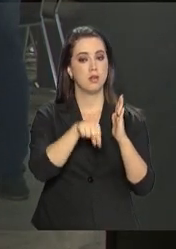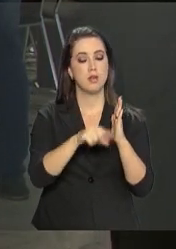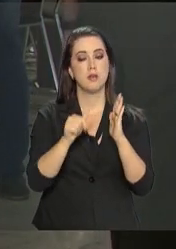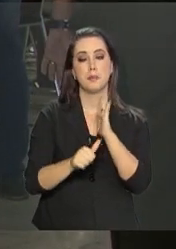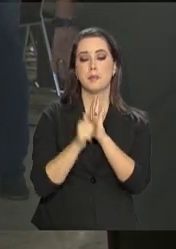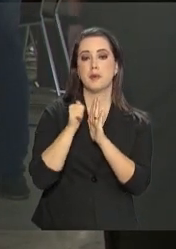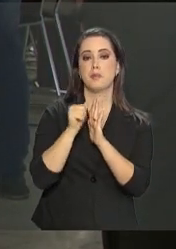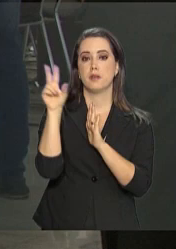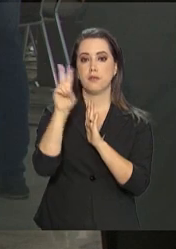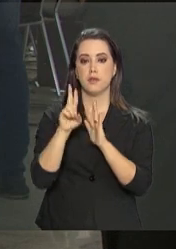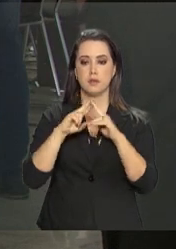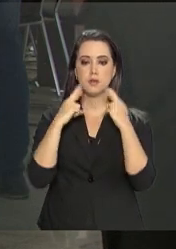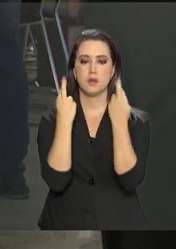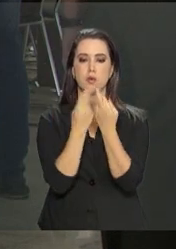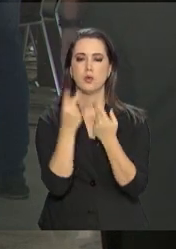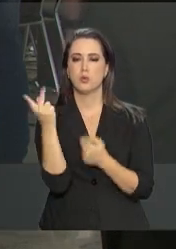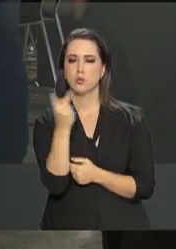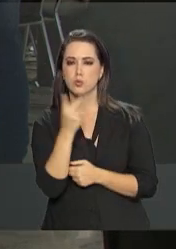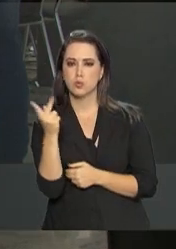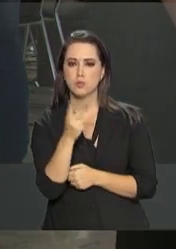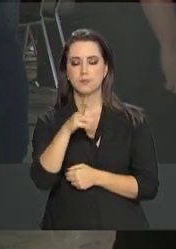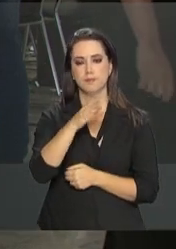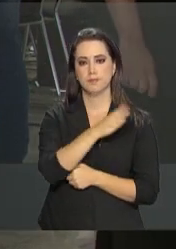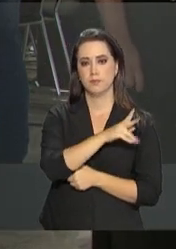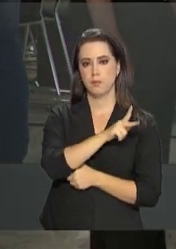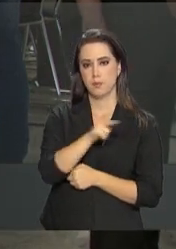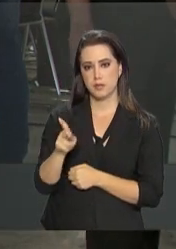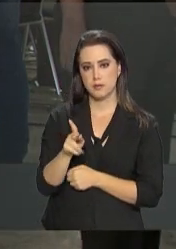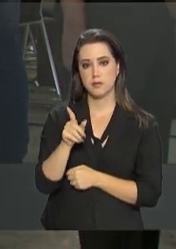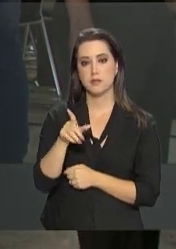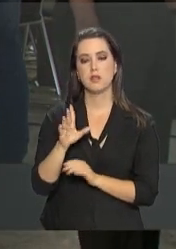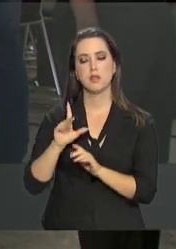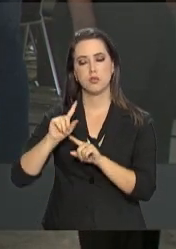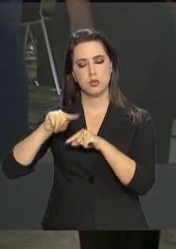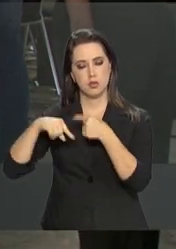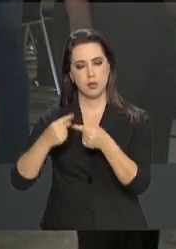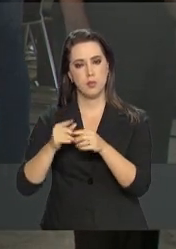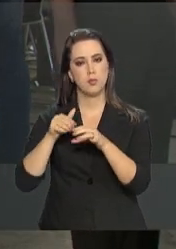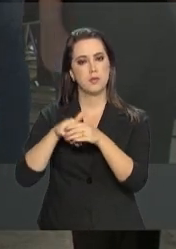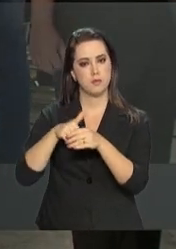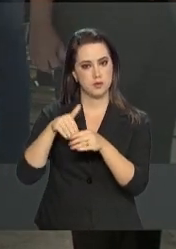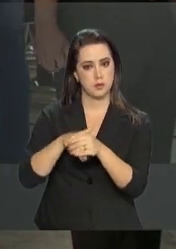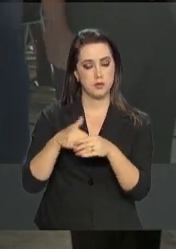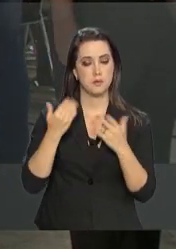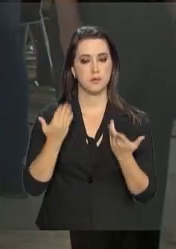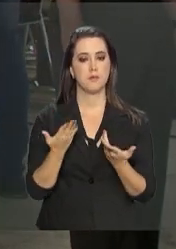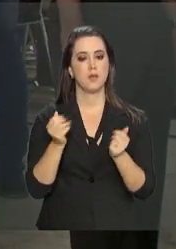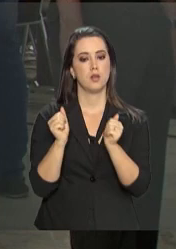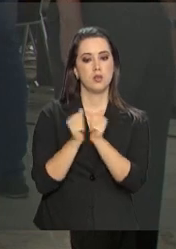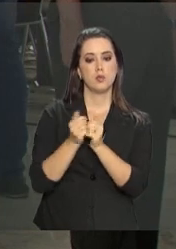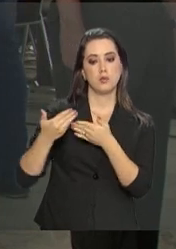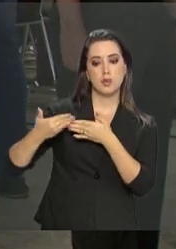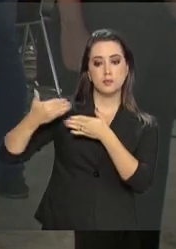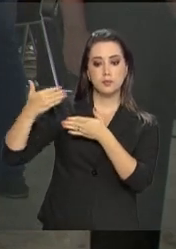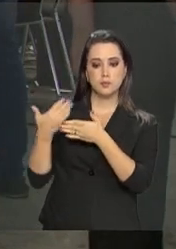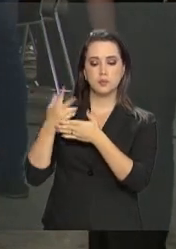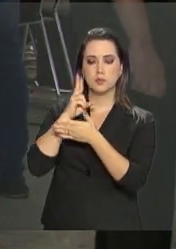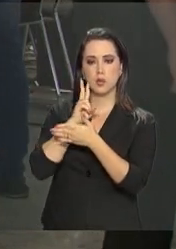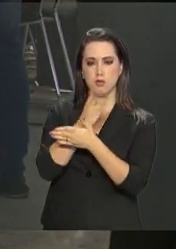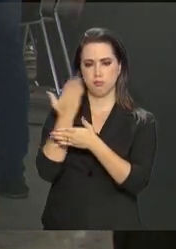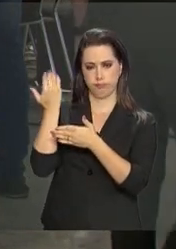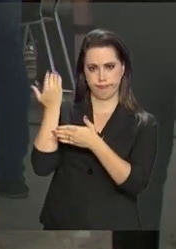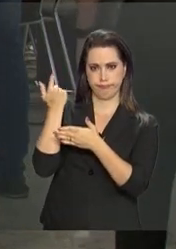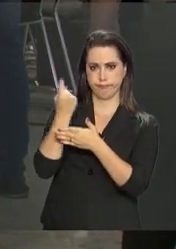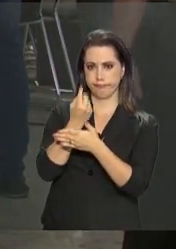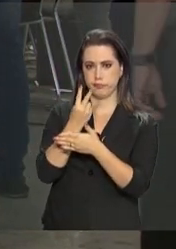que é a primeira reunião formal entre os dois desde o resultado final das eleições. Aqui atrás de mim, como vocês podem ver, eu estou à frente